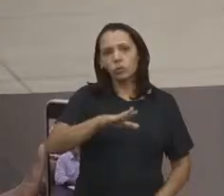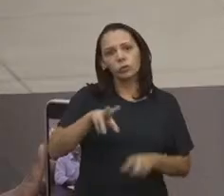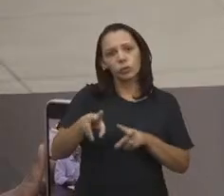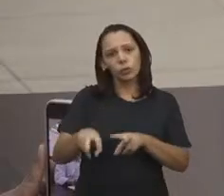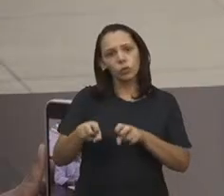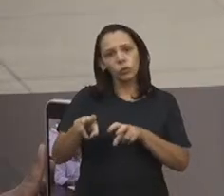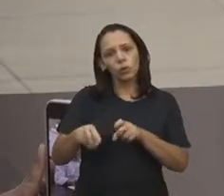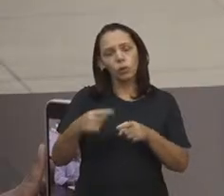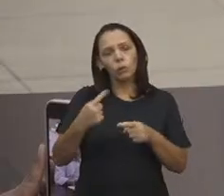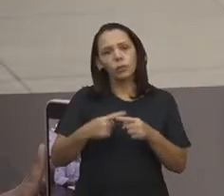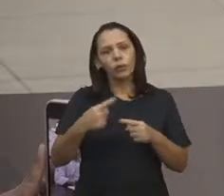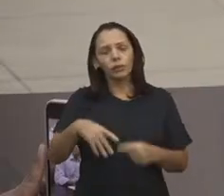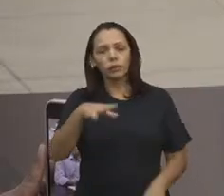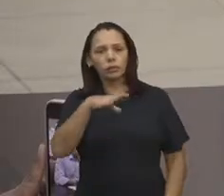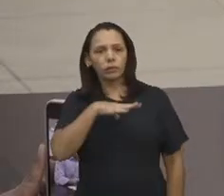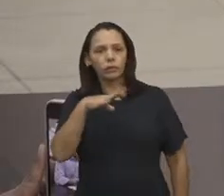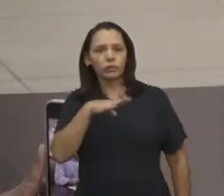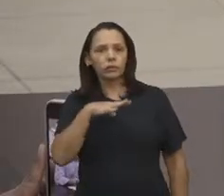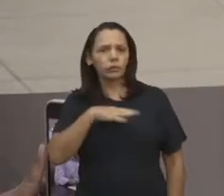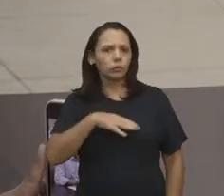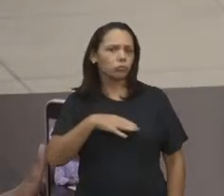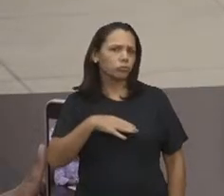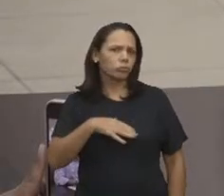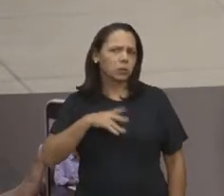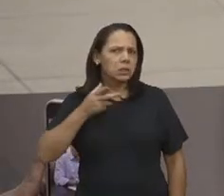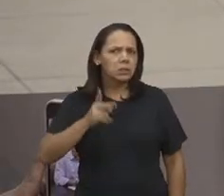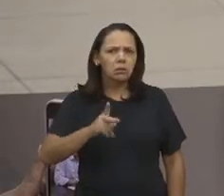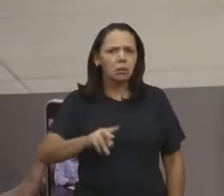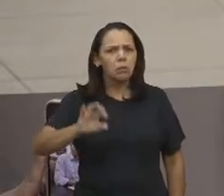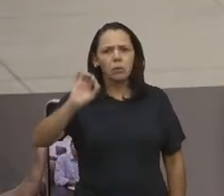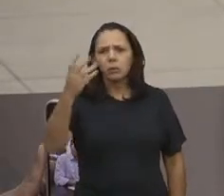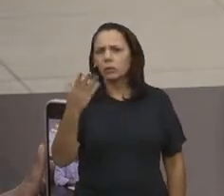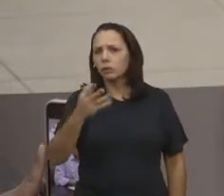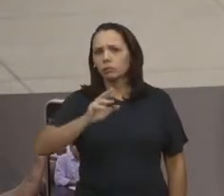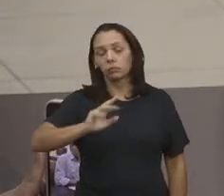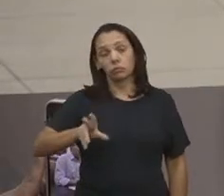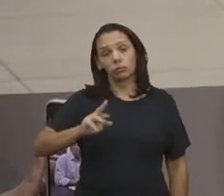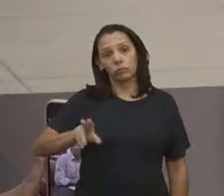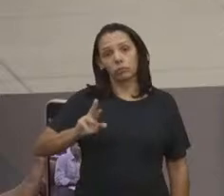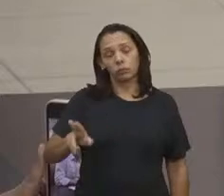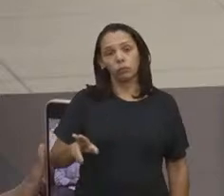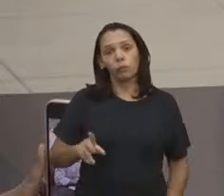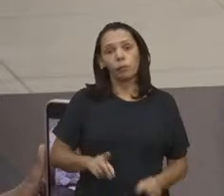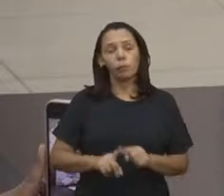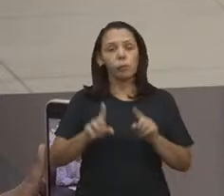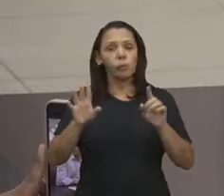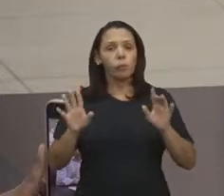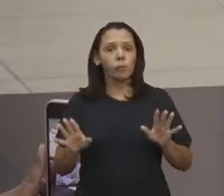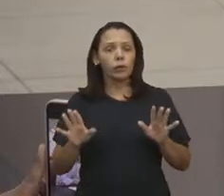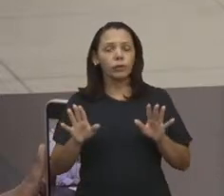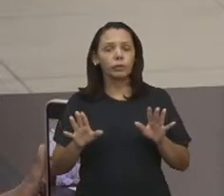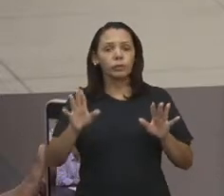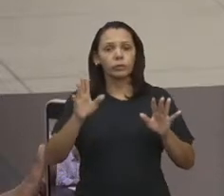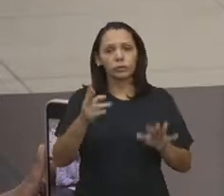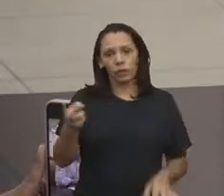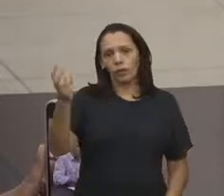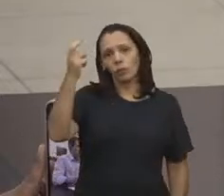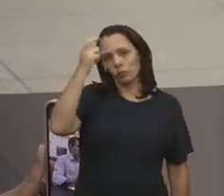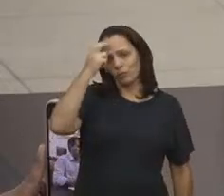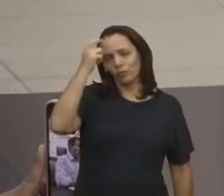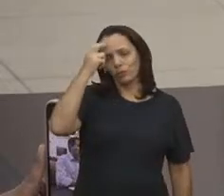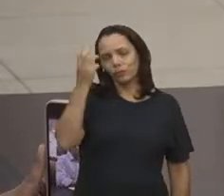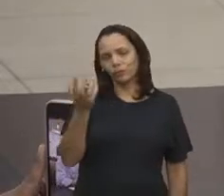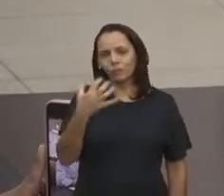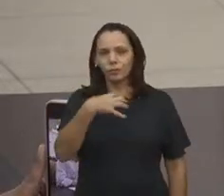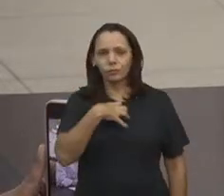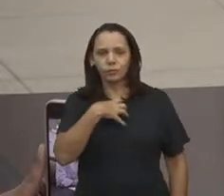do perímetro urbano, isso não acontece com tanta frequência. Mas, além da questão cultural, que a gente tem